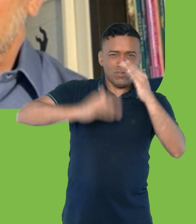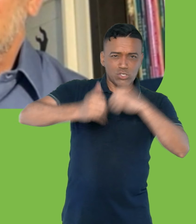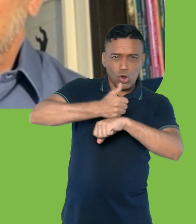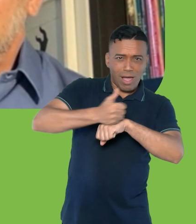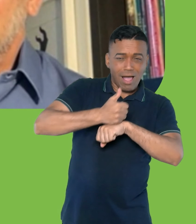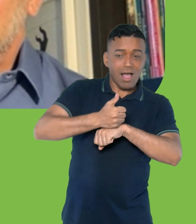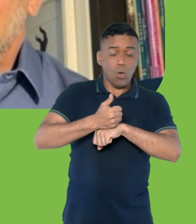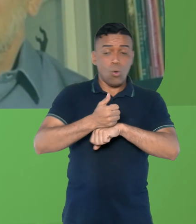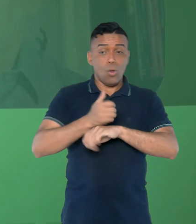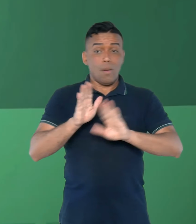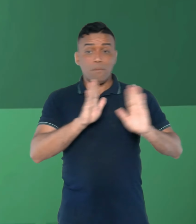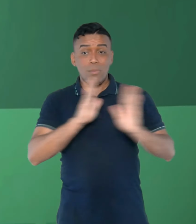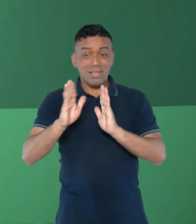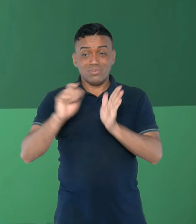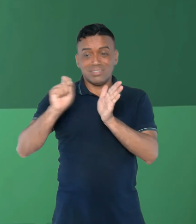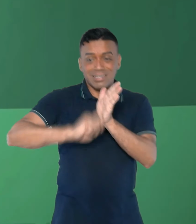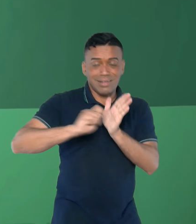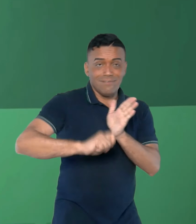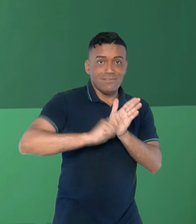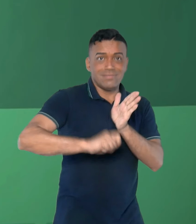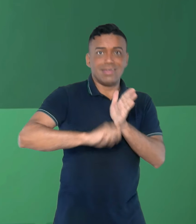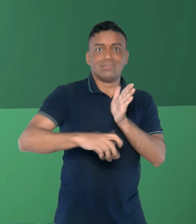aquele personagem que está escrevendo, né,